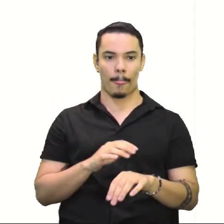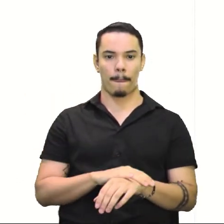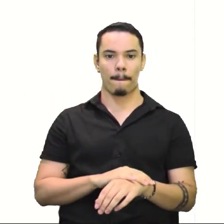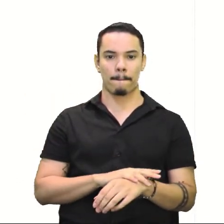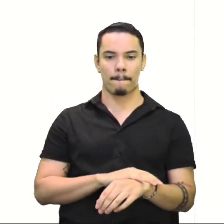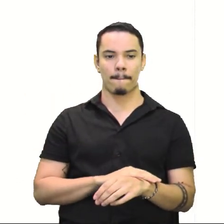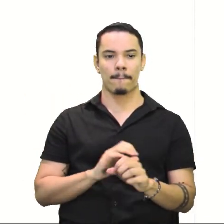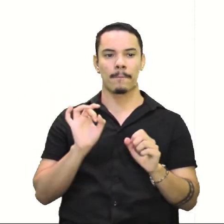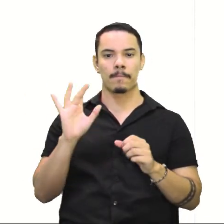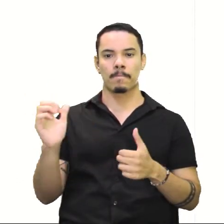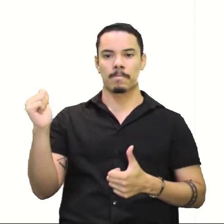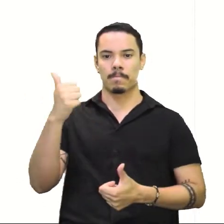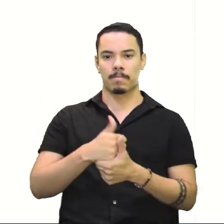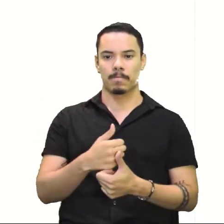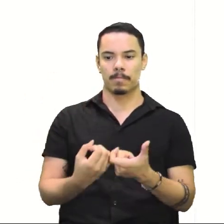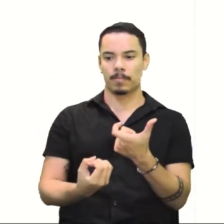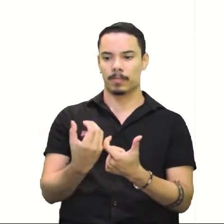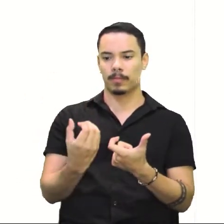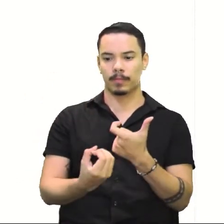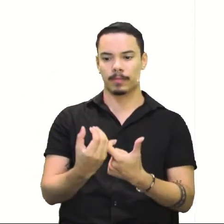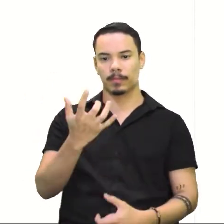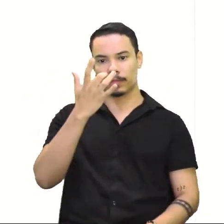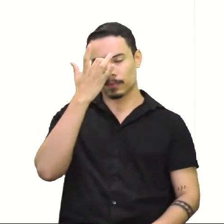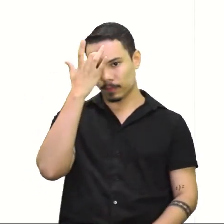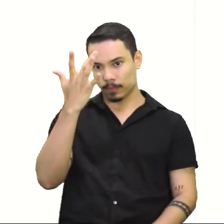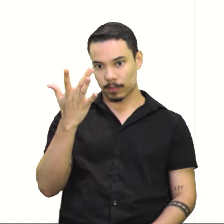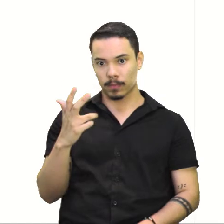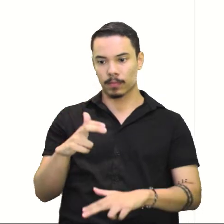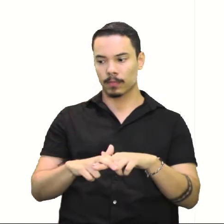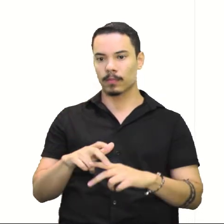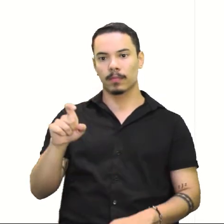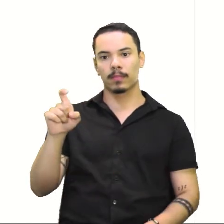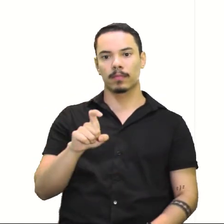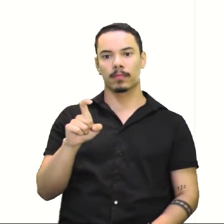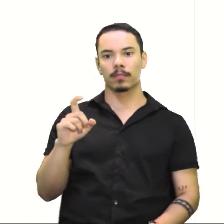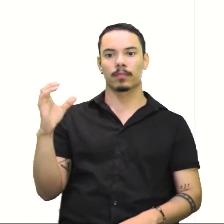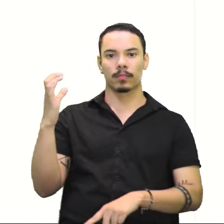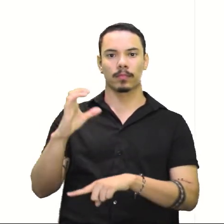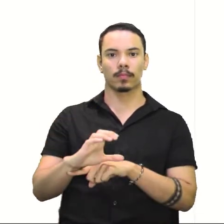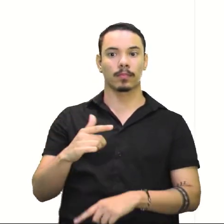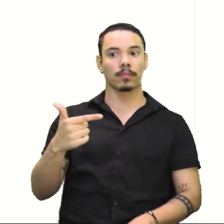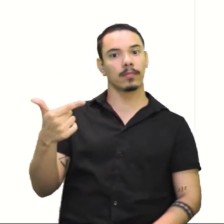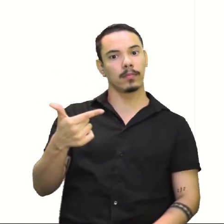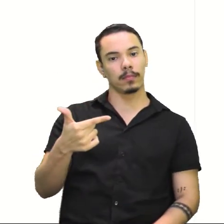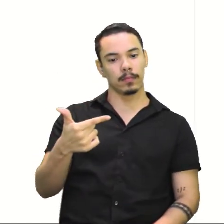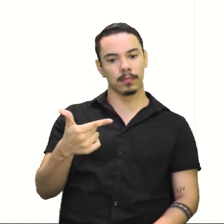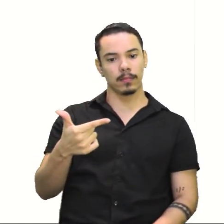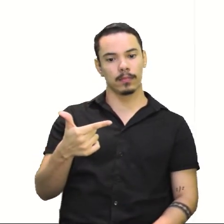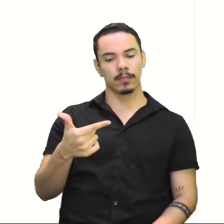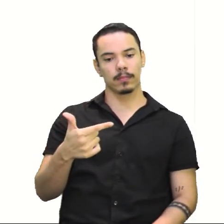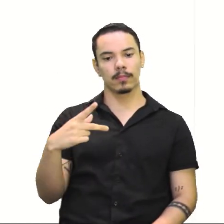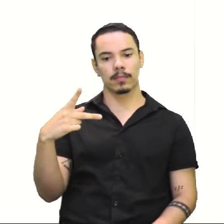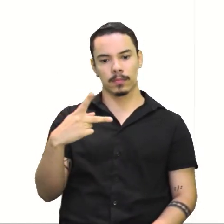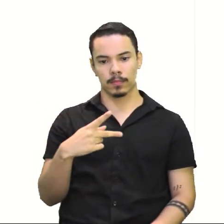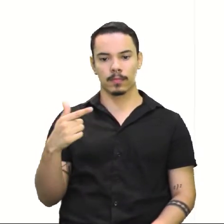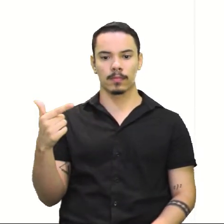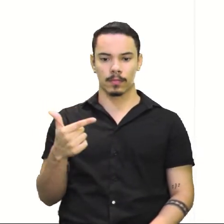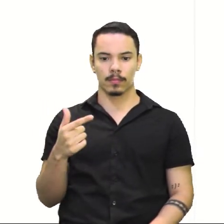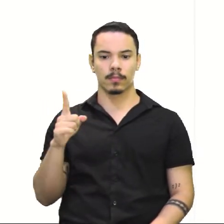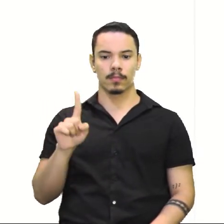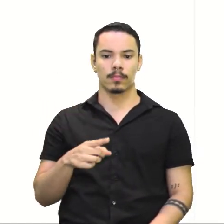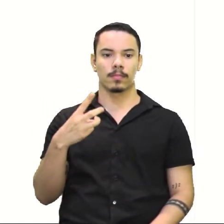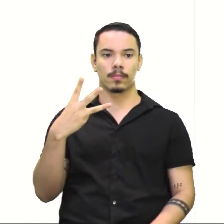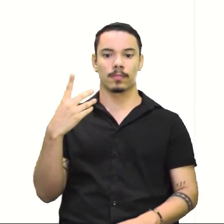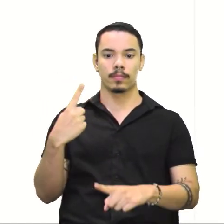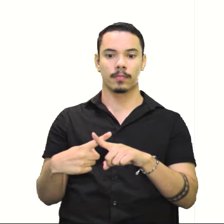né? Só jogar lá na fórmula, muito fácil, muito então, fácil. no lugar do x, a gente vai colocar? 2. 2. Então, o P do valor 2 vai ser 3 vezes